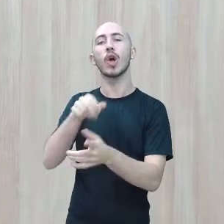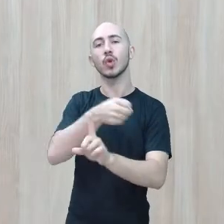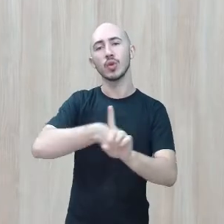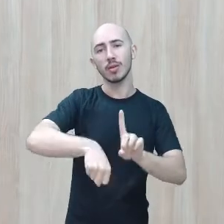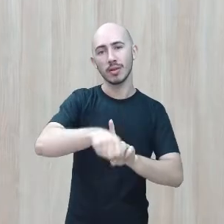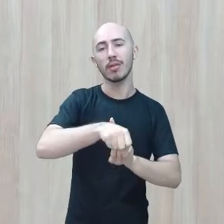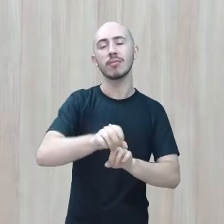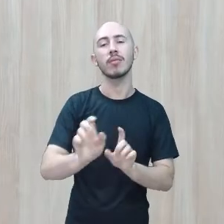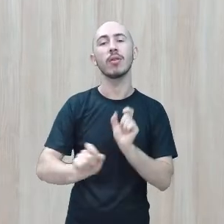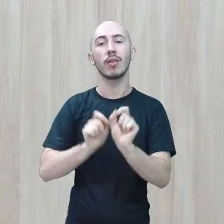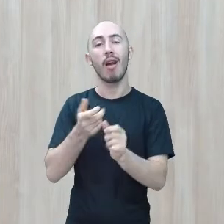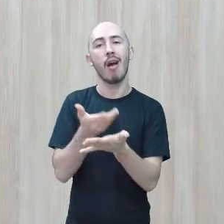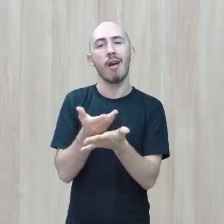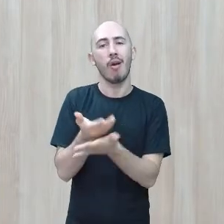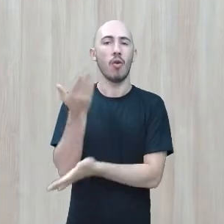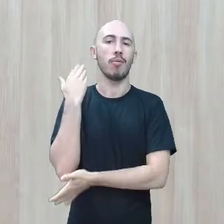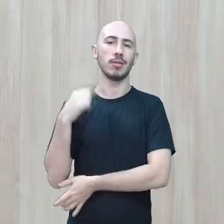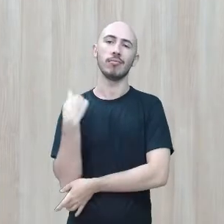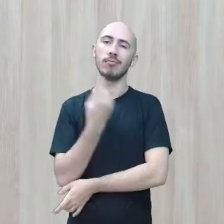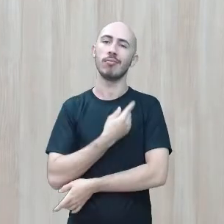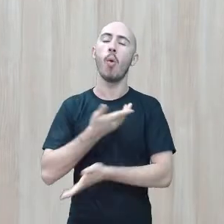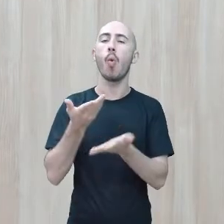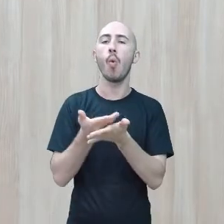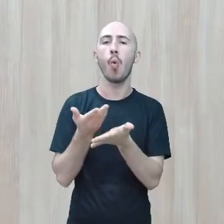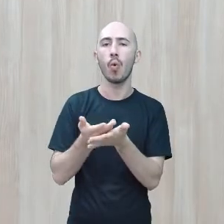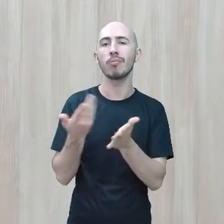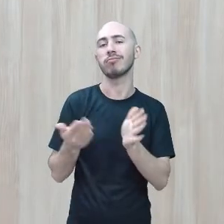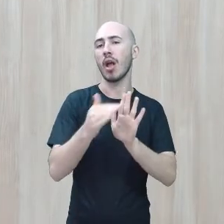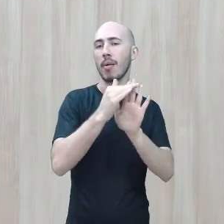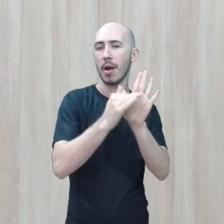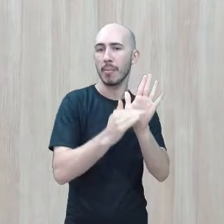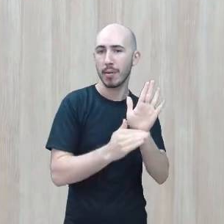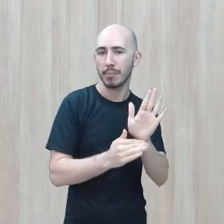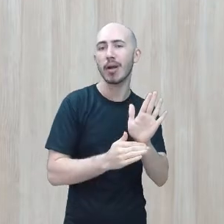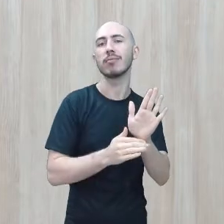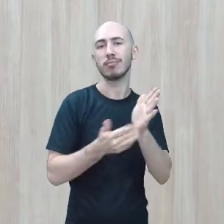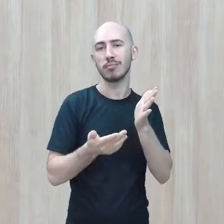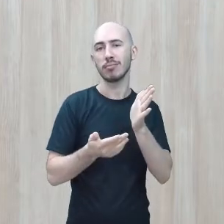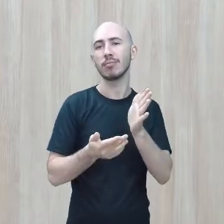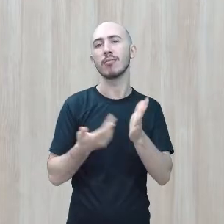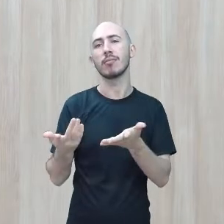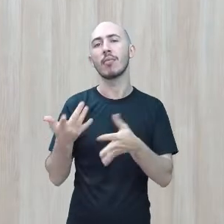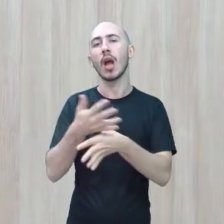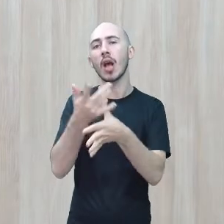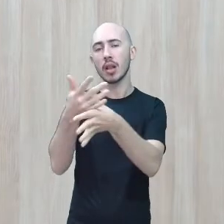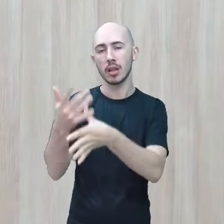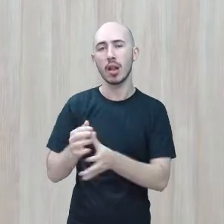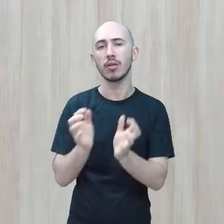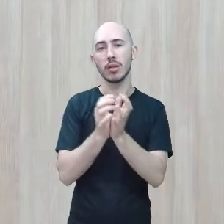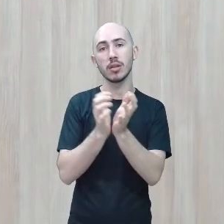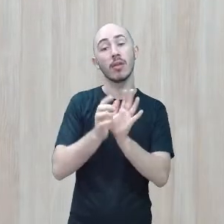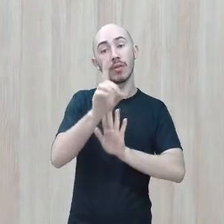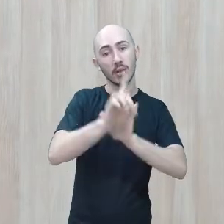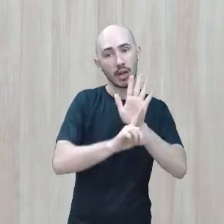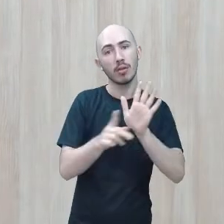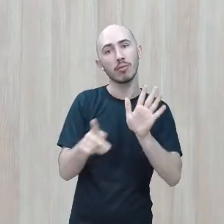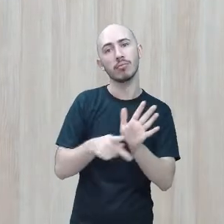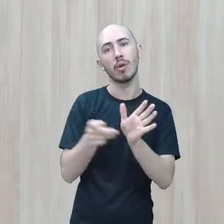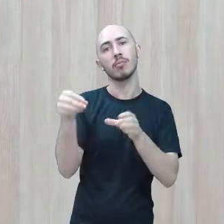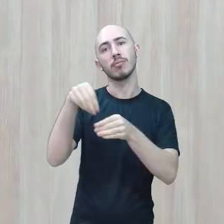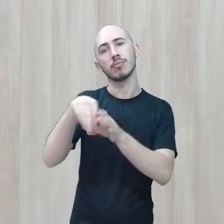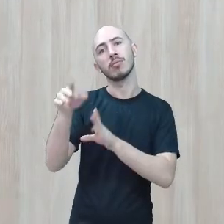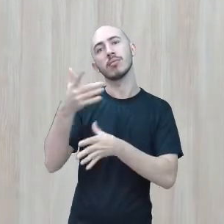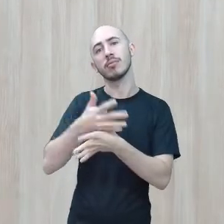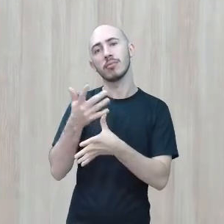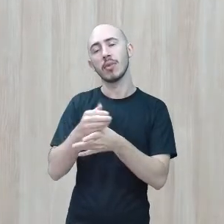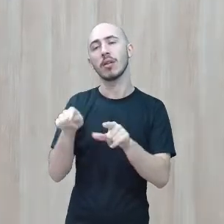aula passada, né, a questão do plano diretor, o direito à cidade, né, e a questão do